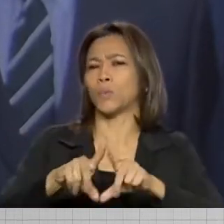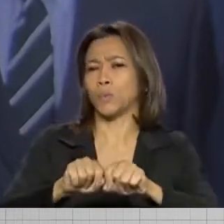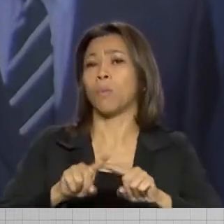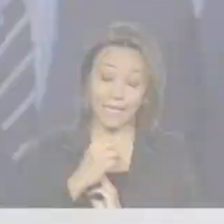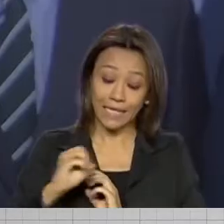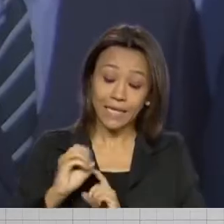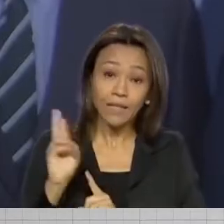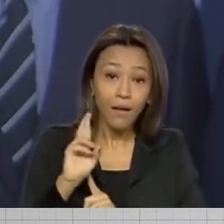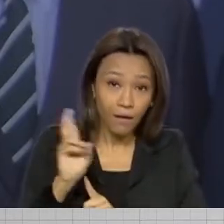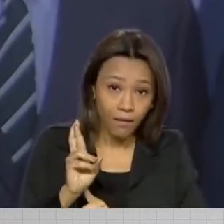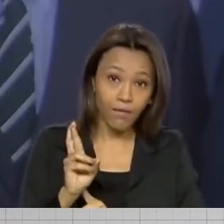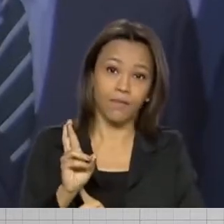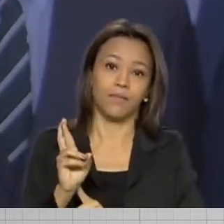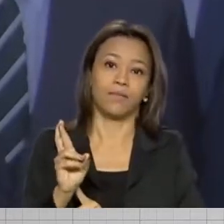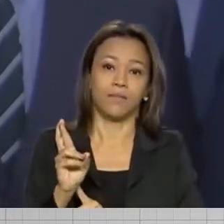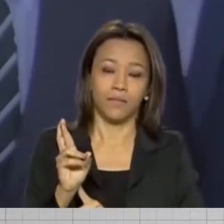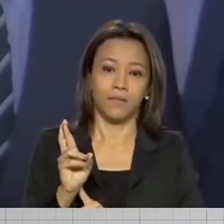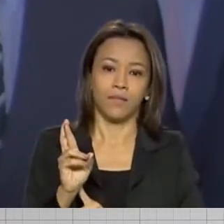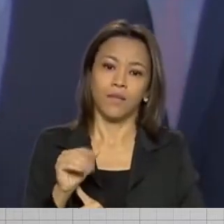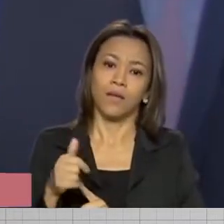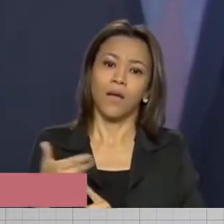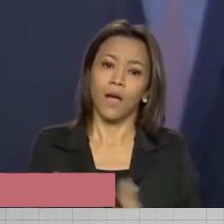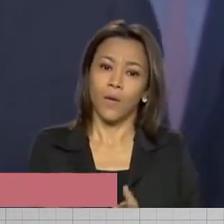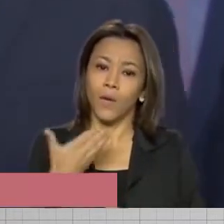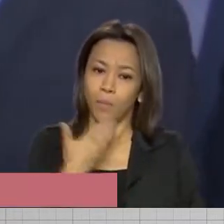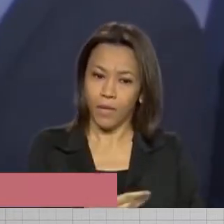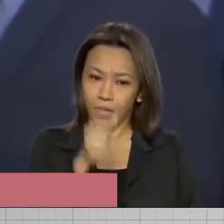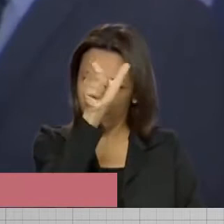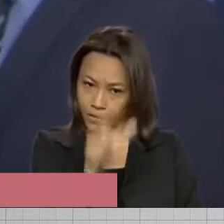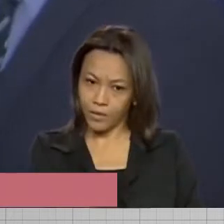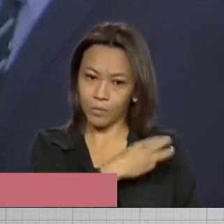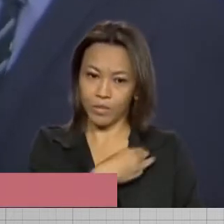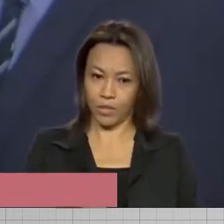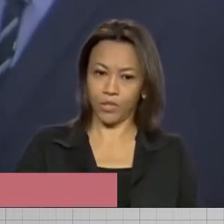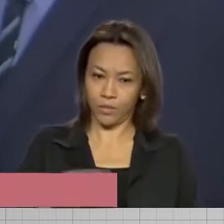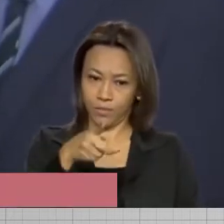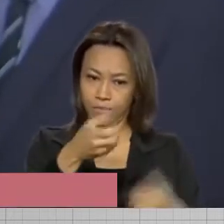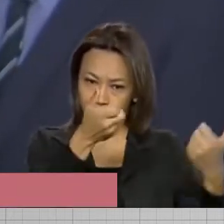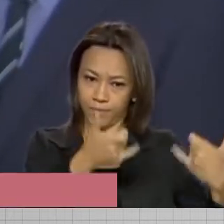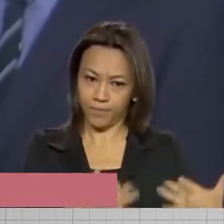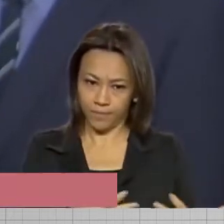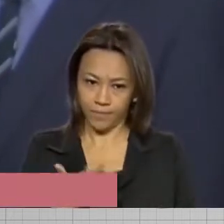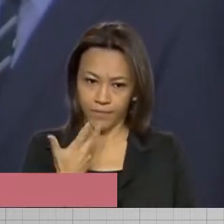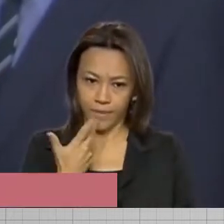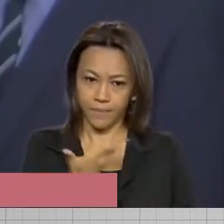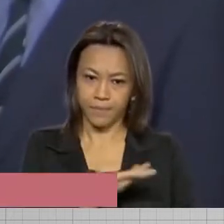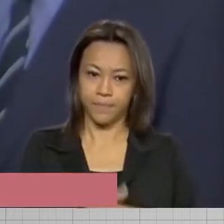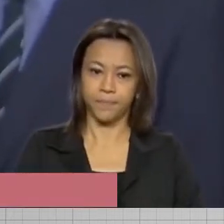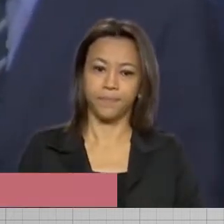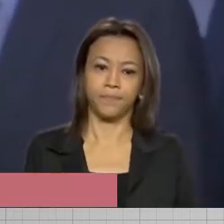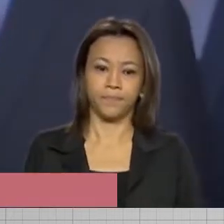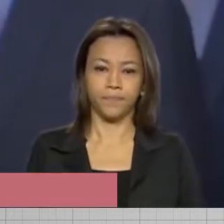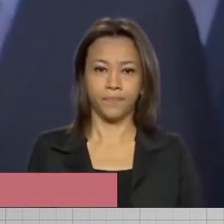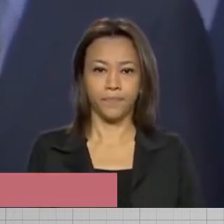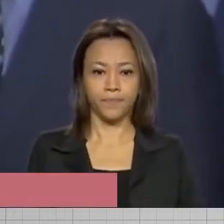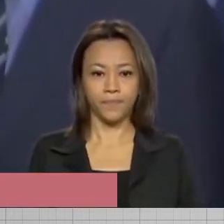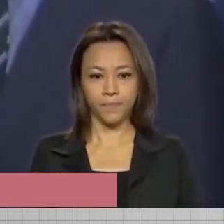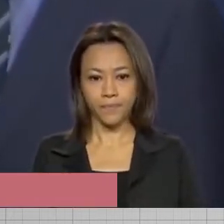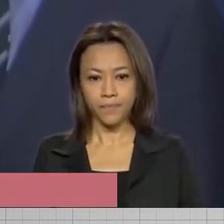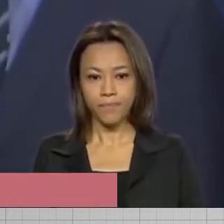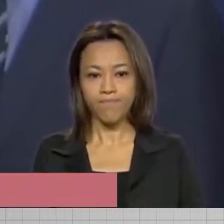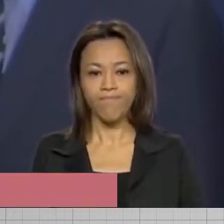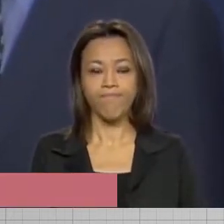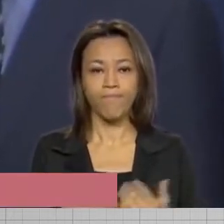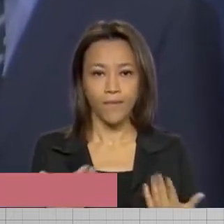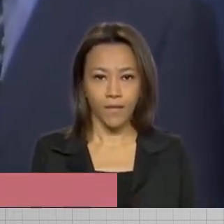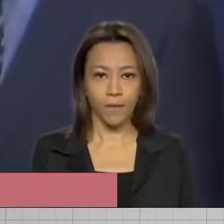atende. O ministro da Economia, Paulo Guedes, garante que a quantia será uma camada de proteção para os brasileiros que sofrem